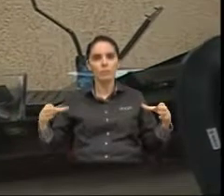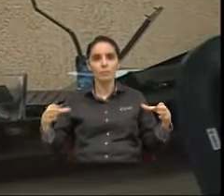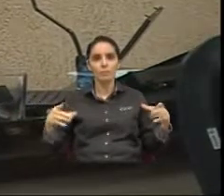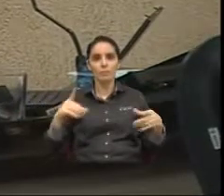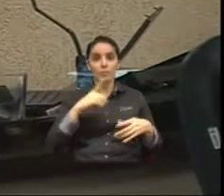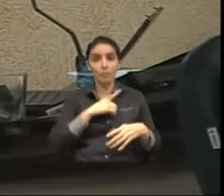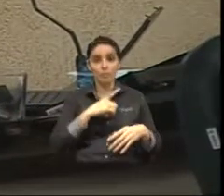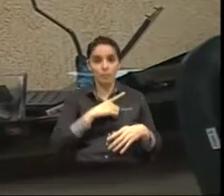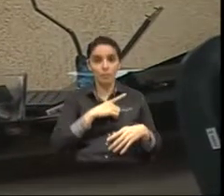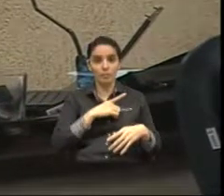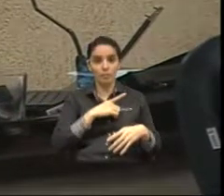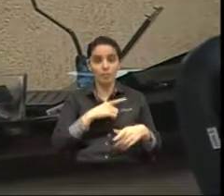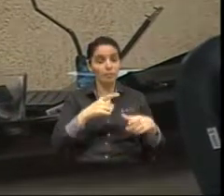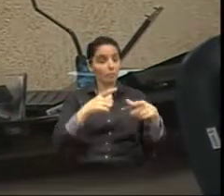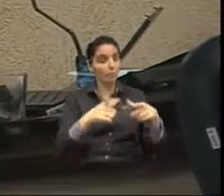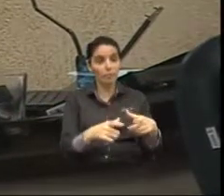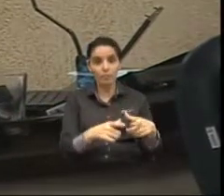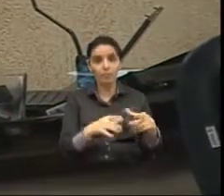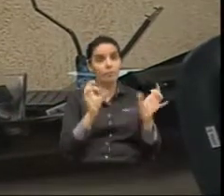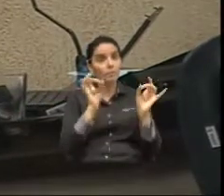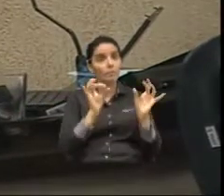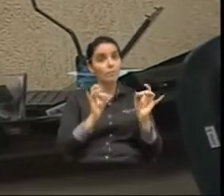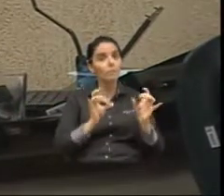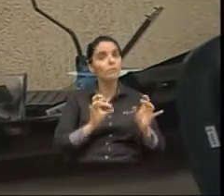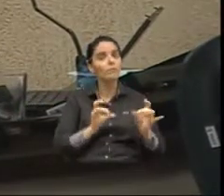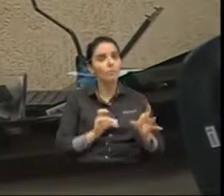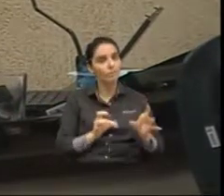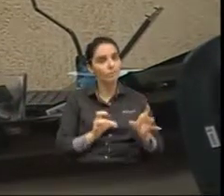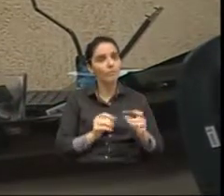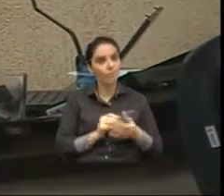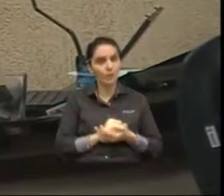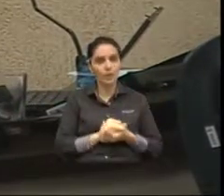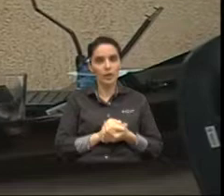até locais específicos, como